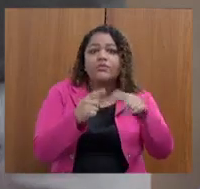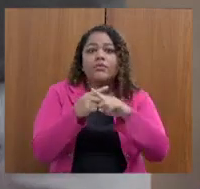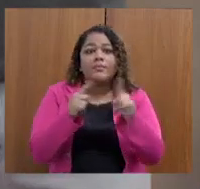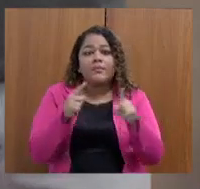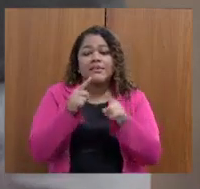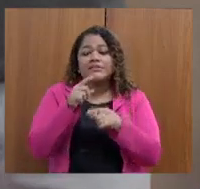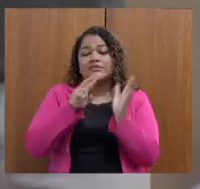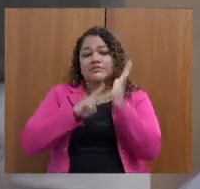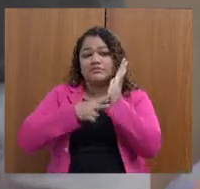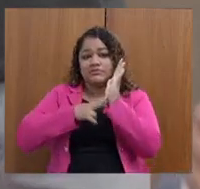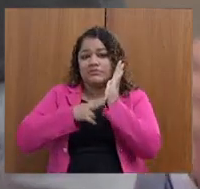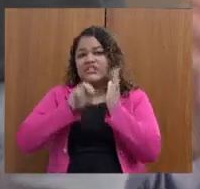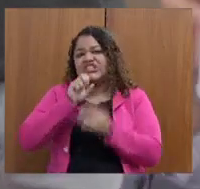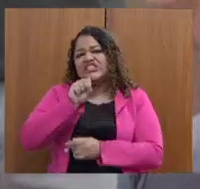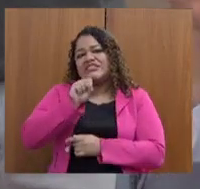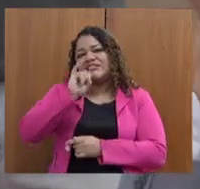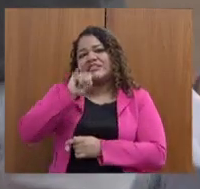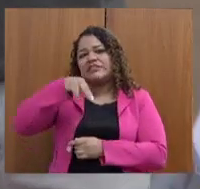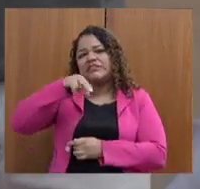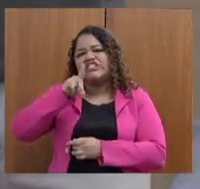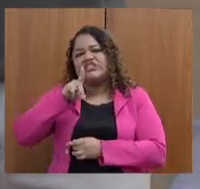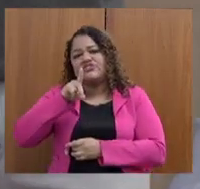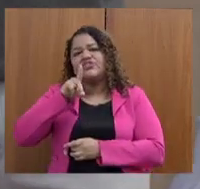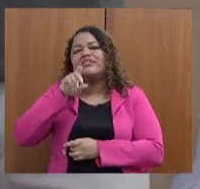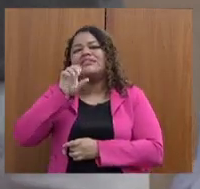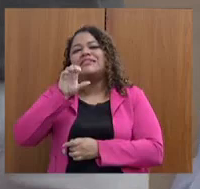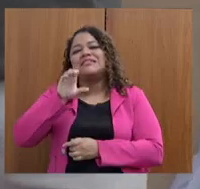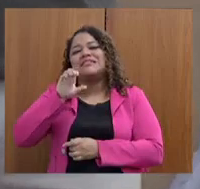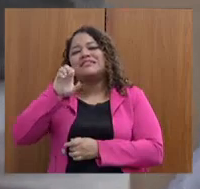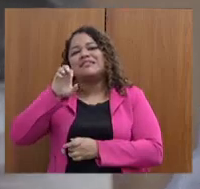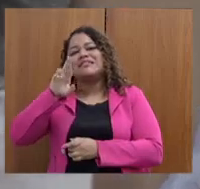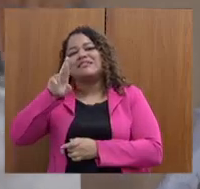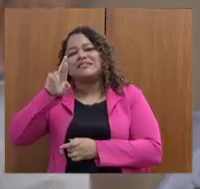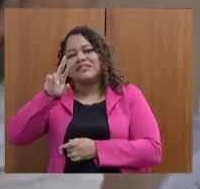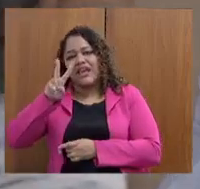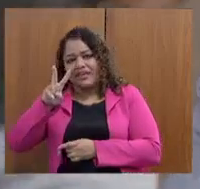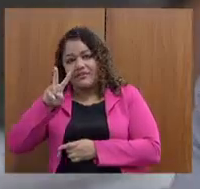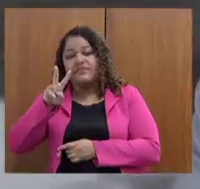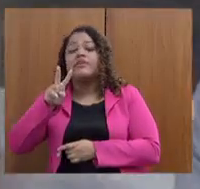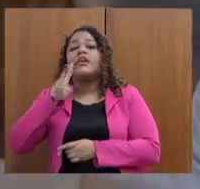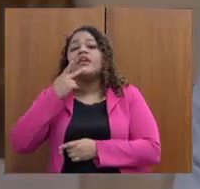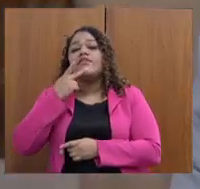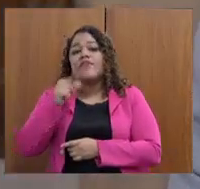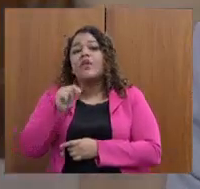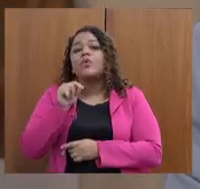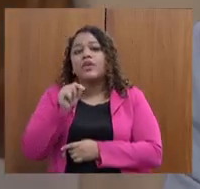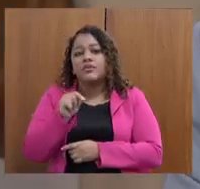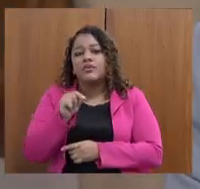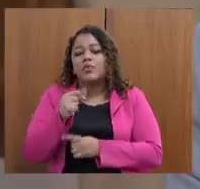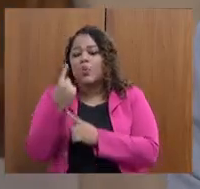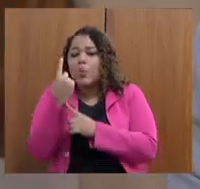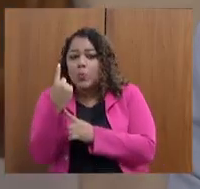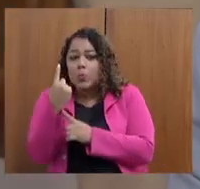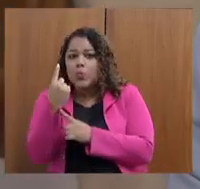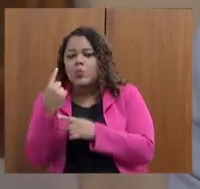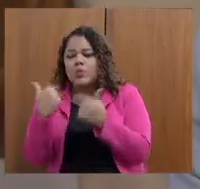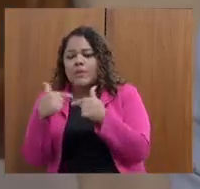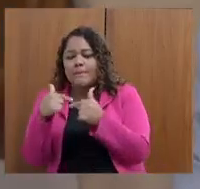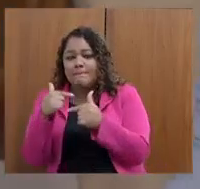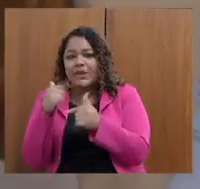falam que para cada um emprego direto na indústria cervejeira nós temos 34